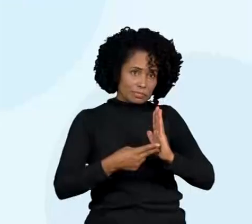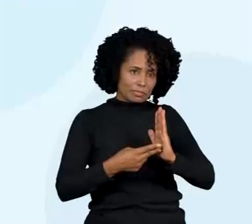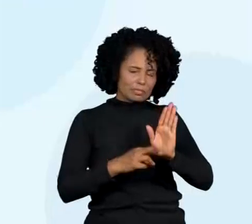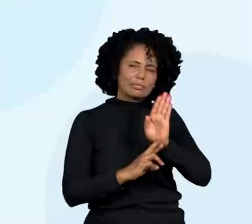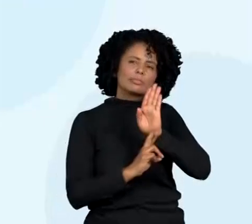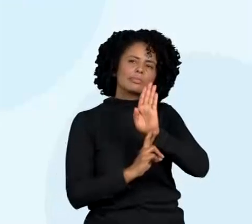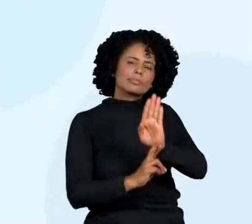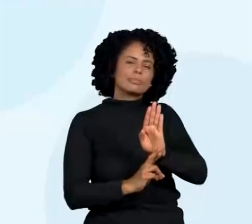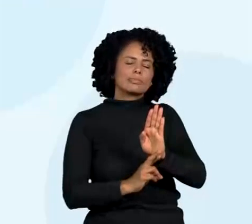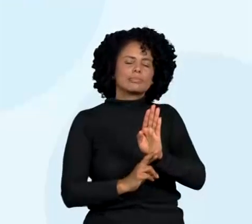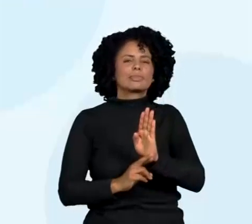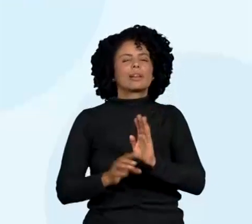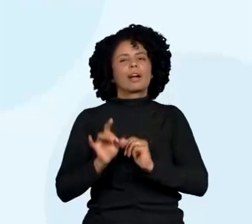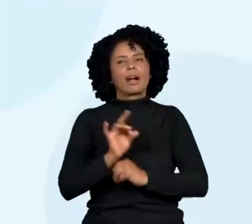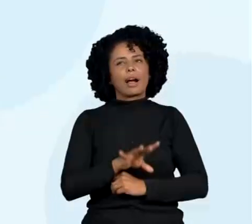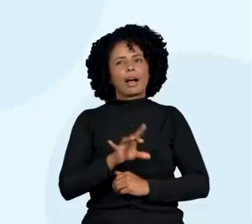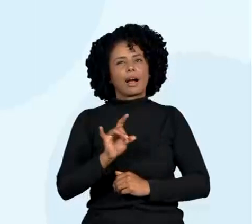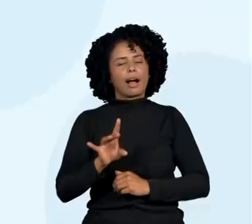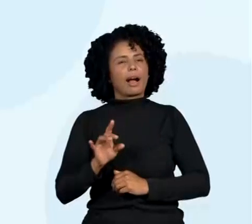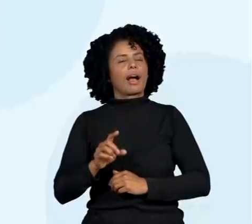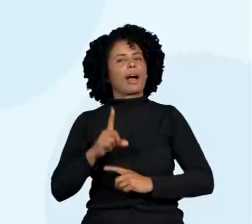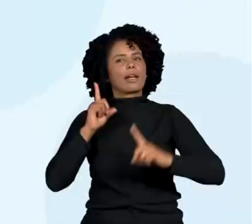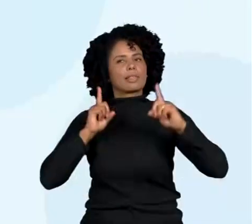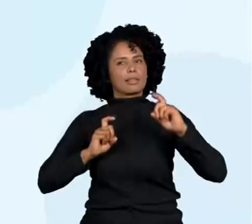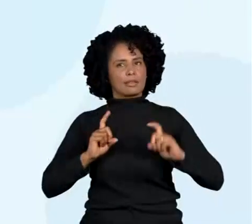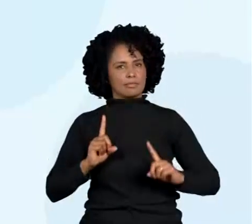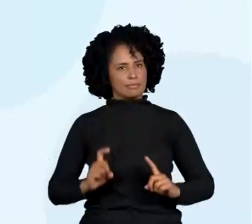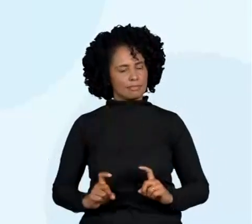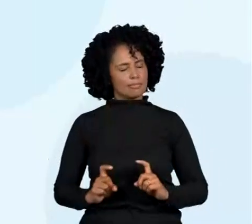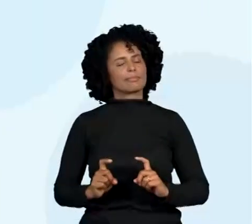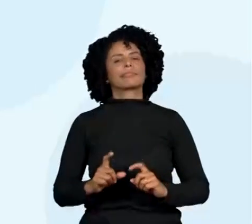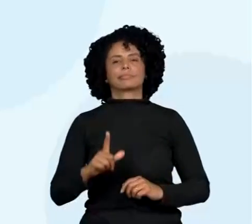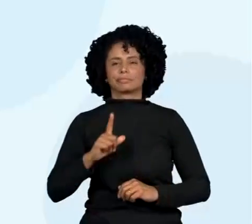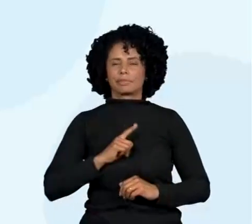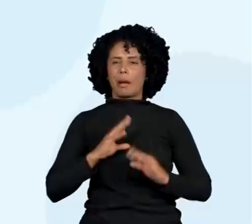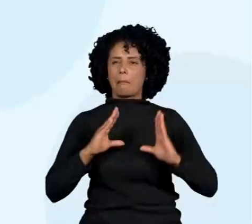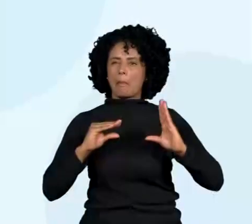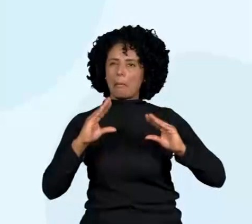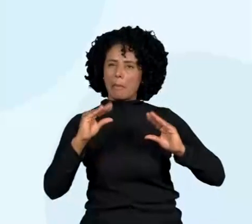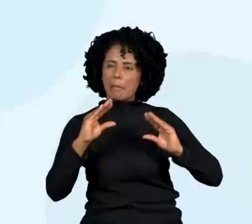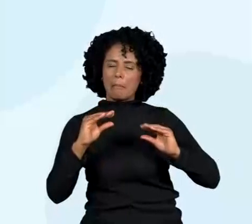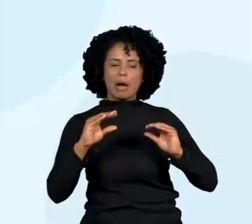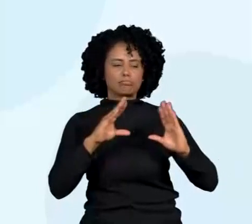as cenas, os trechos da história.